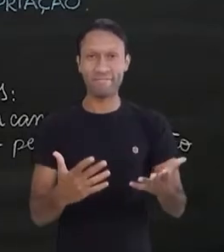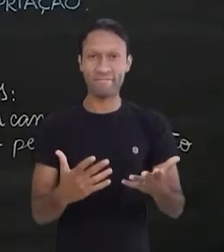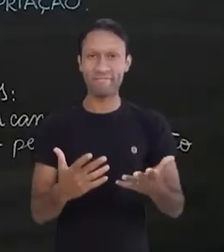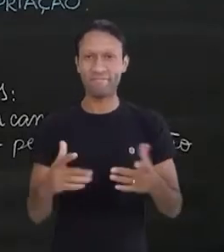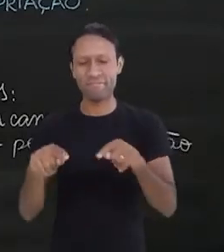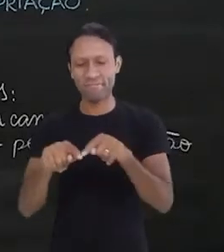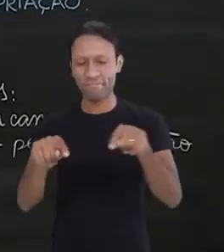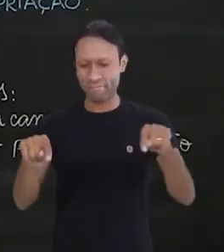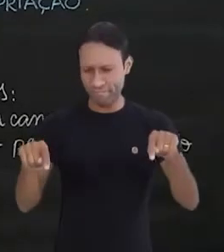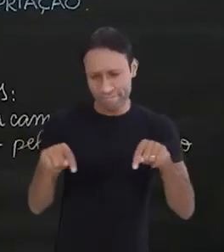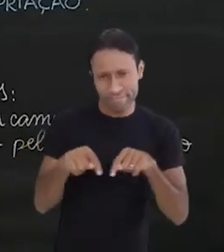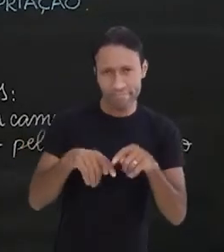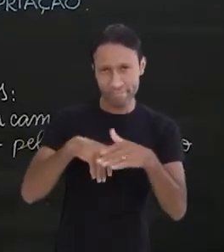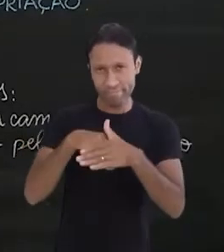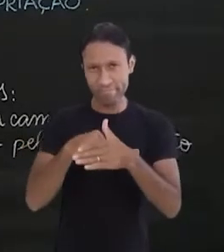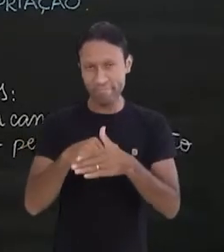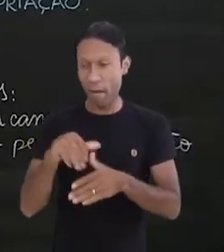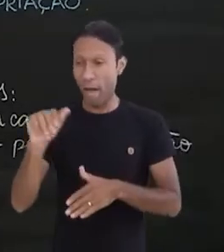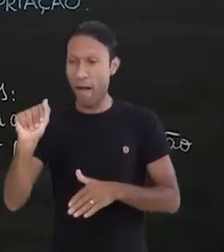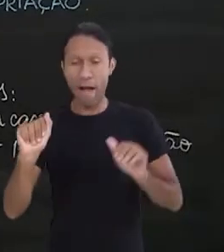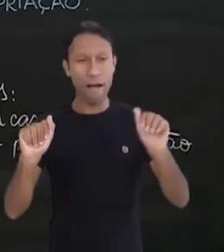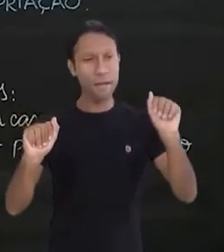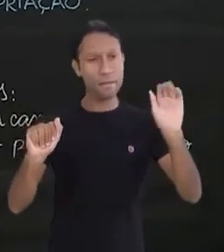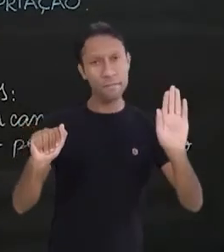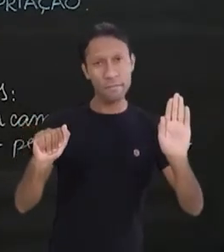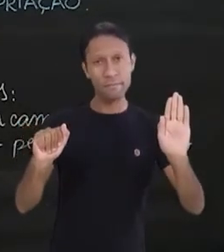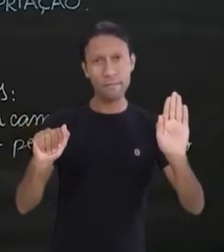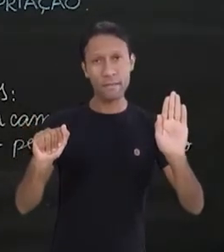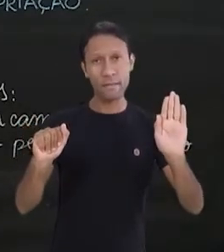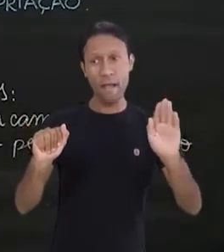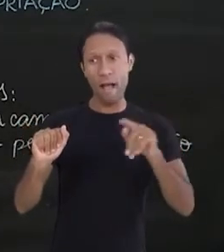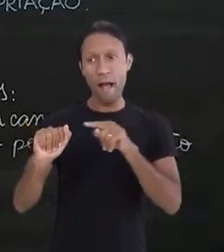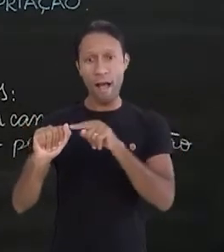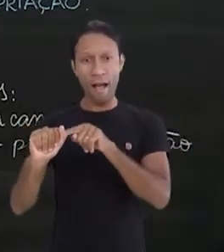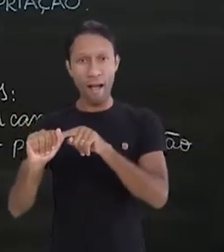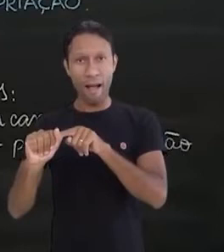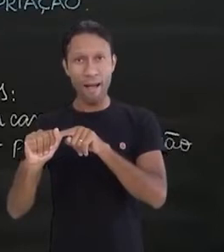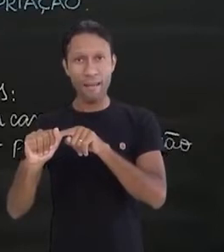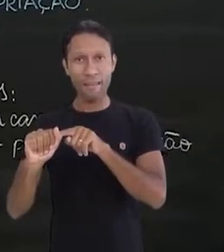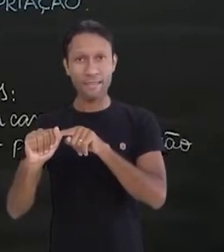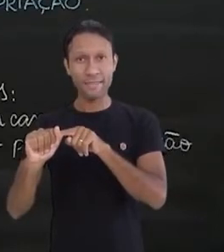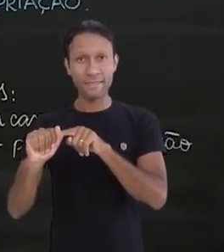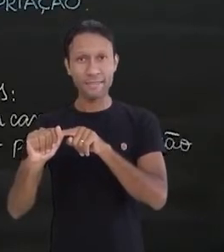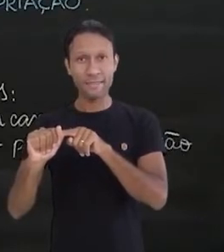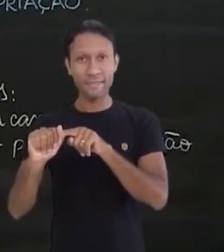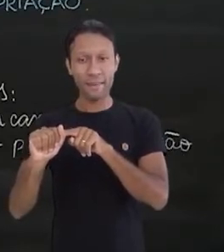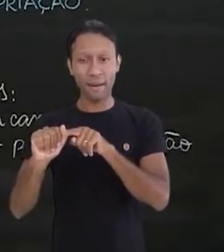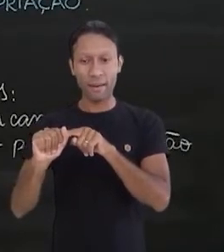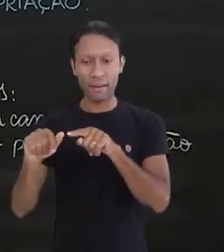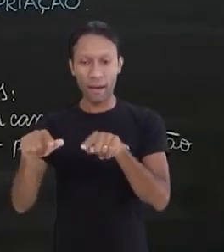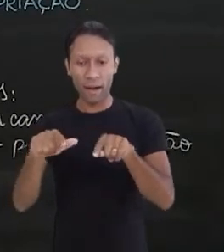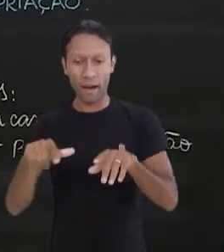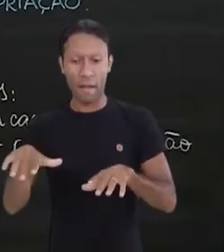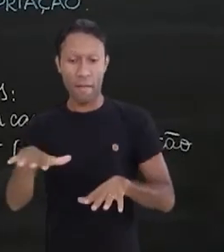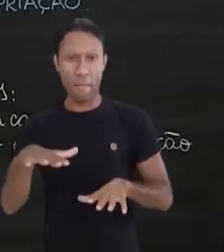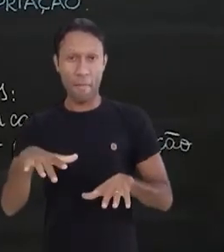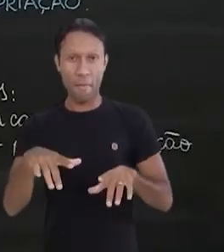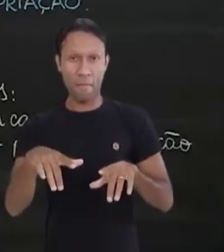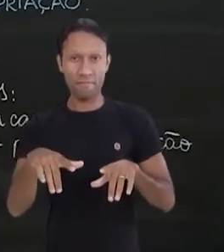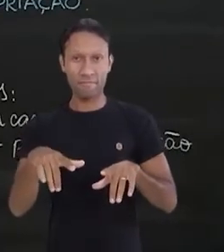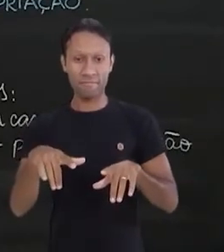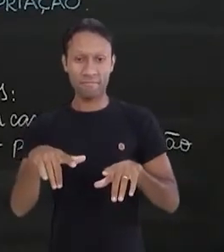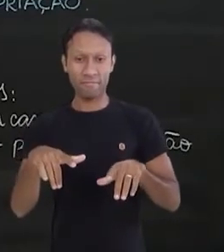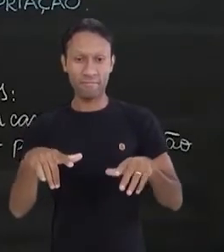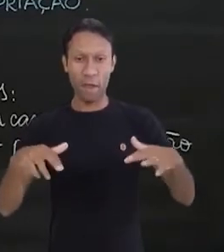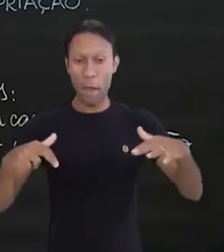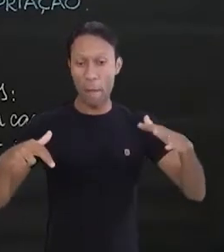de futebol A e o time de futebol B. O campo de defesa do time A é o seu território.